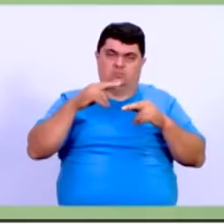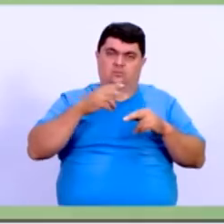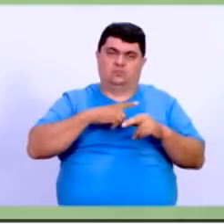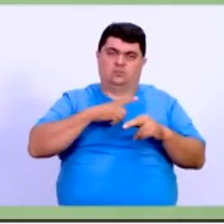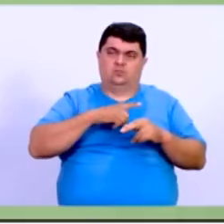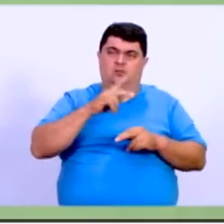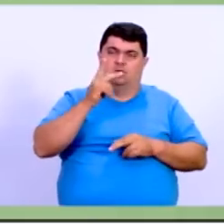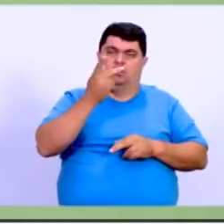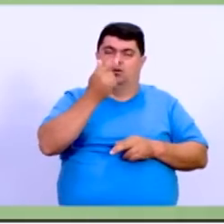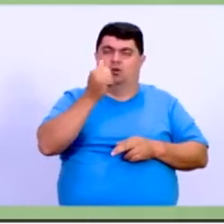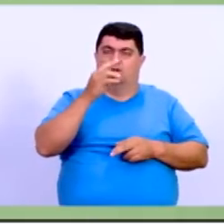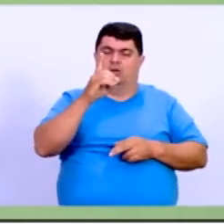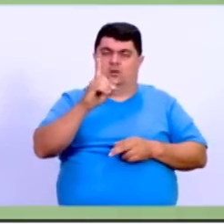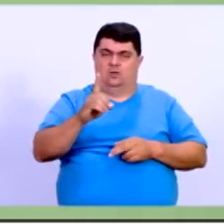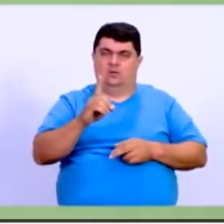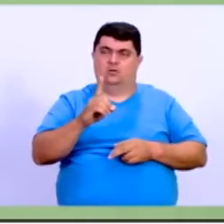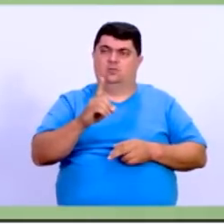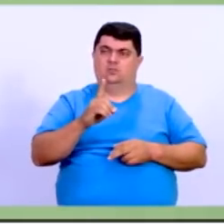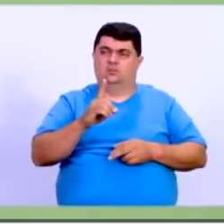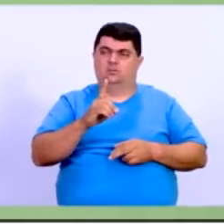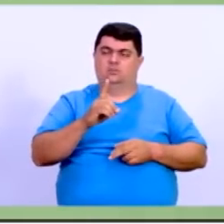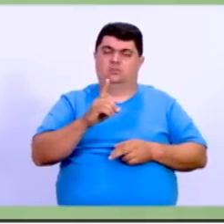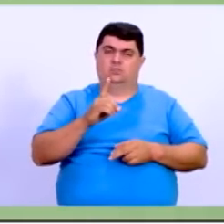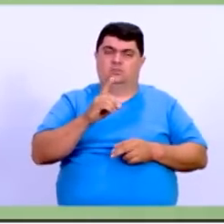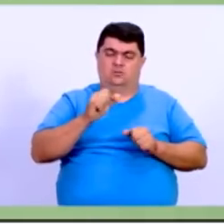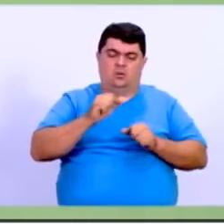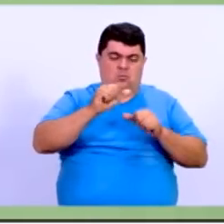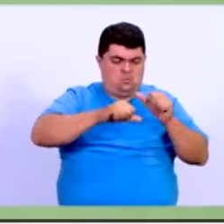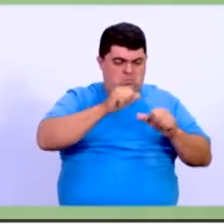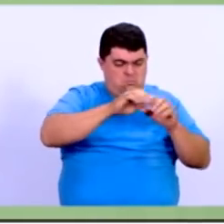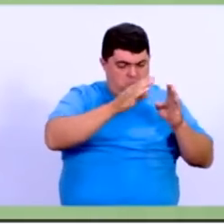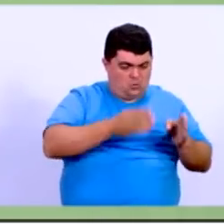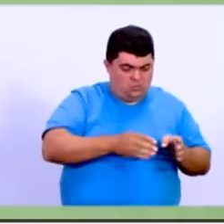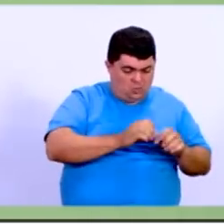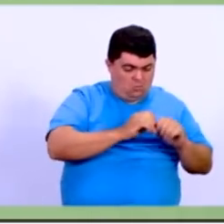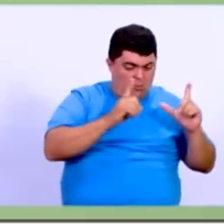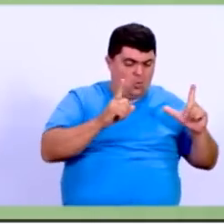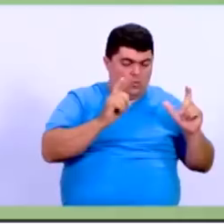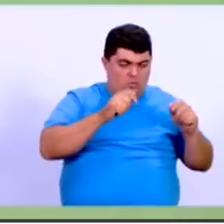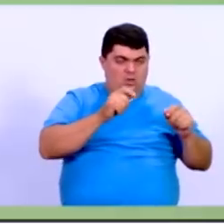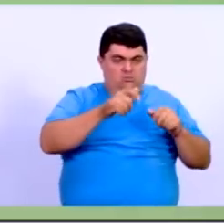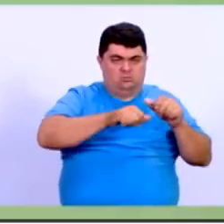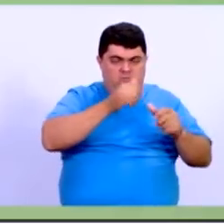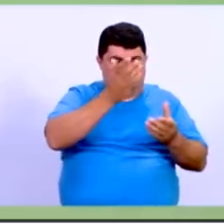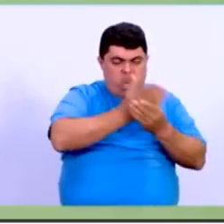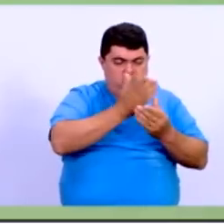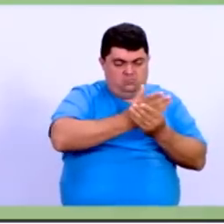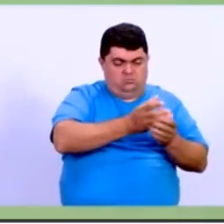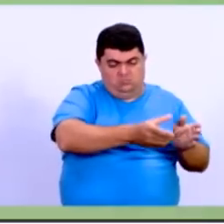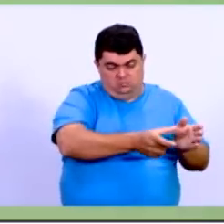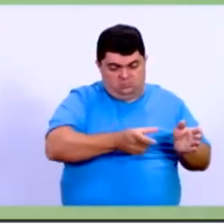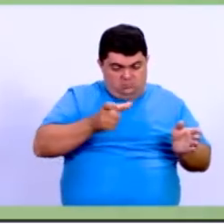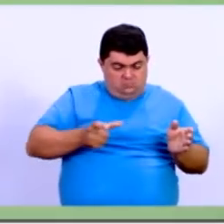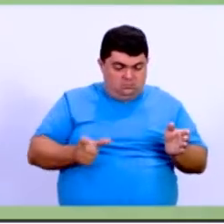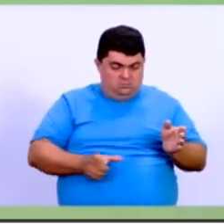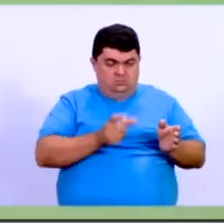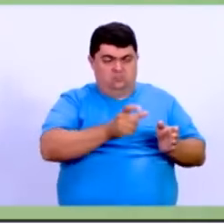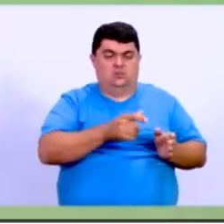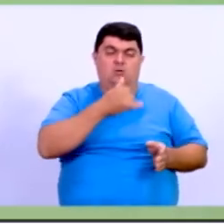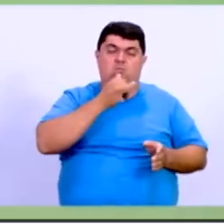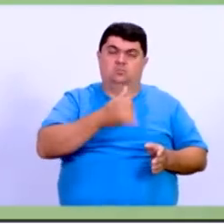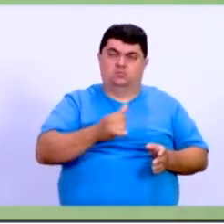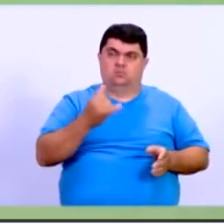o hardware, que eu falei para vocês que ele pode trocar alguma peça até com o computador ligado, tá? São exemplos, tá, pessoal? Energia, tem um gerador ali que não pode faltar,